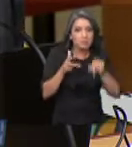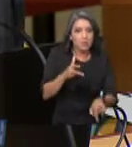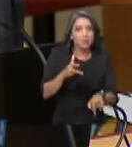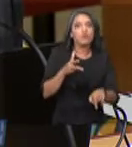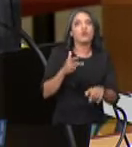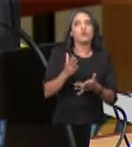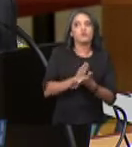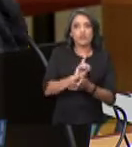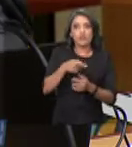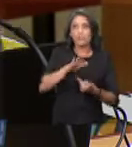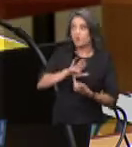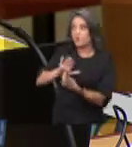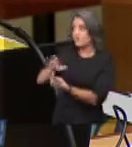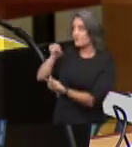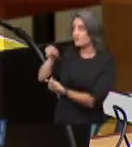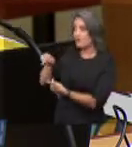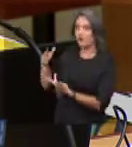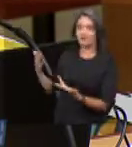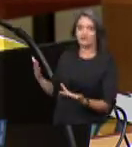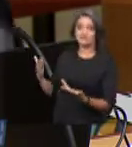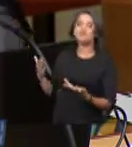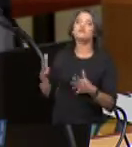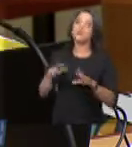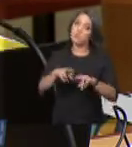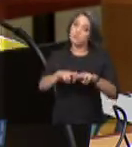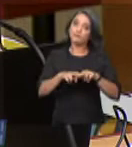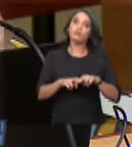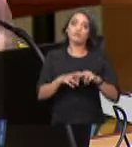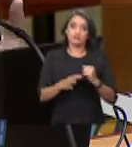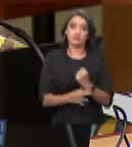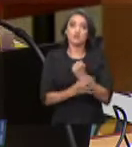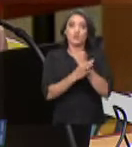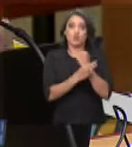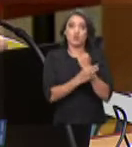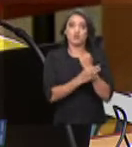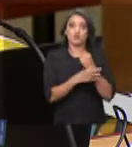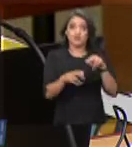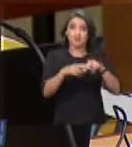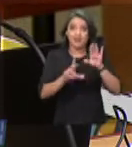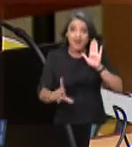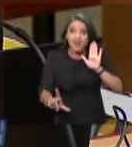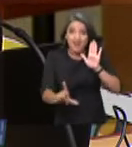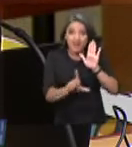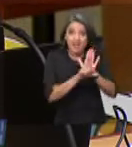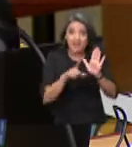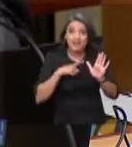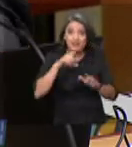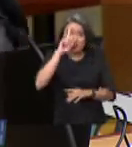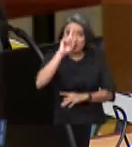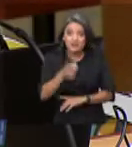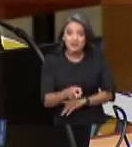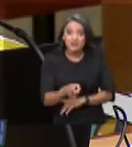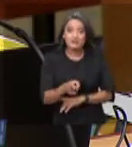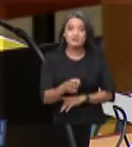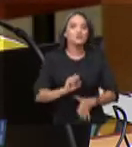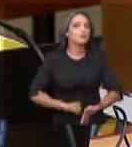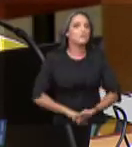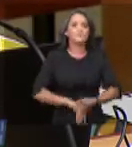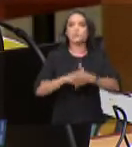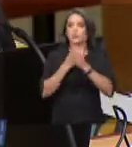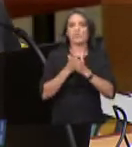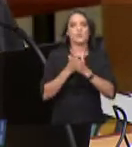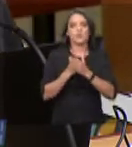mostrar para alguém então a justiça eleitoral com base na lei a lei estabelece isso vedou